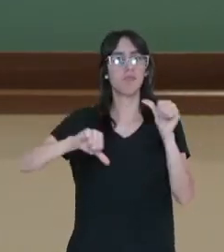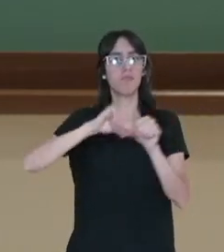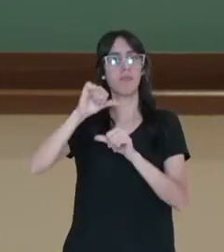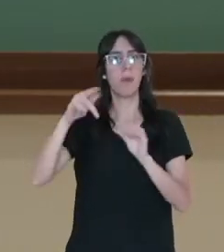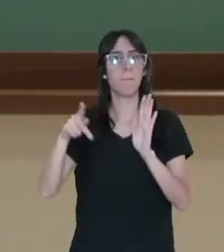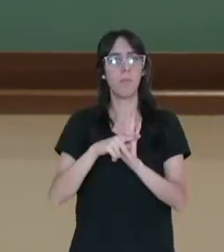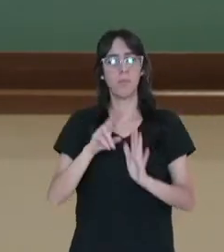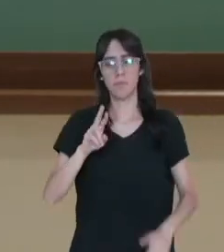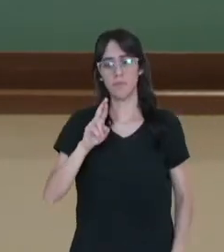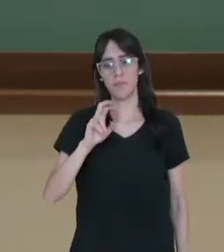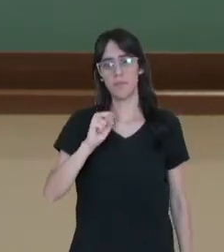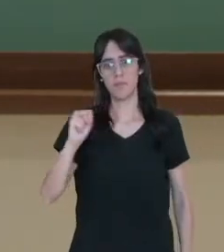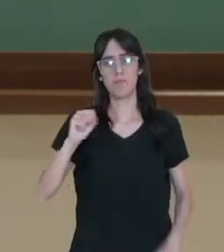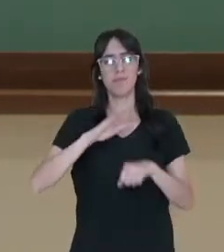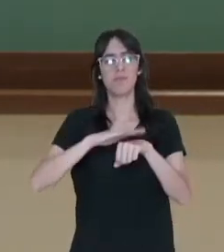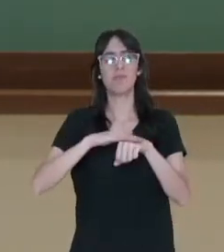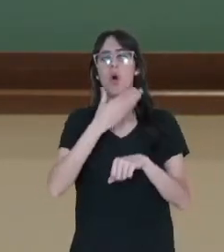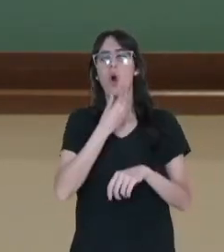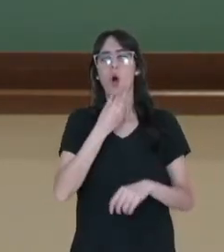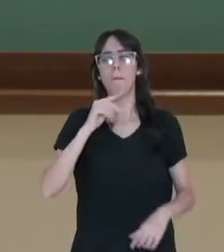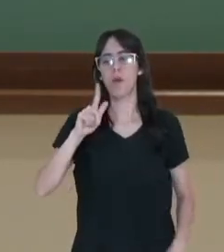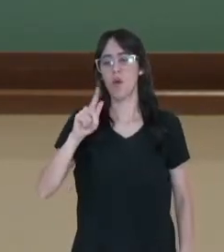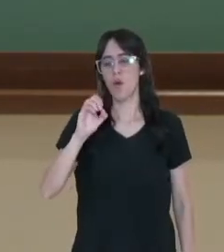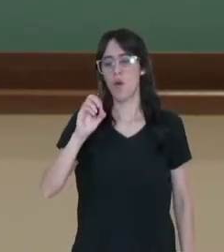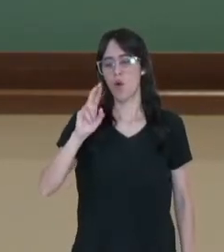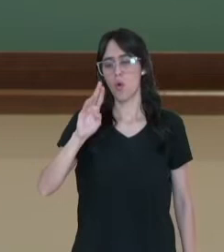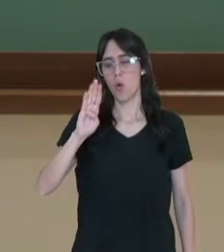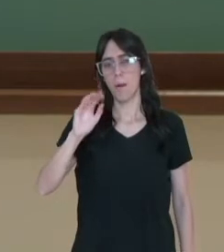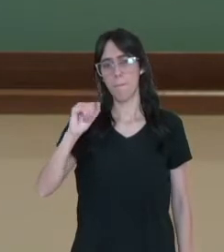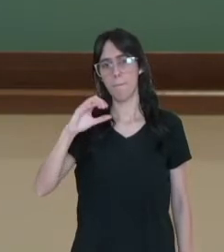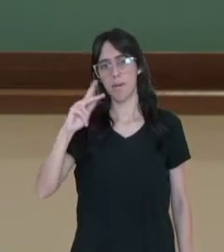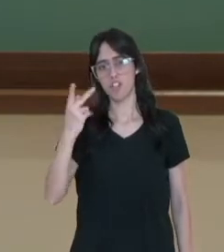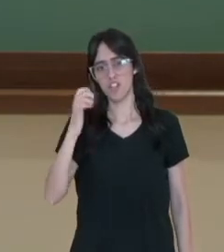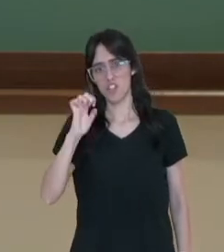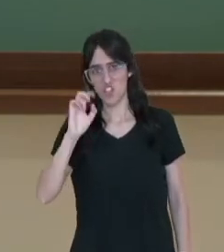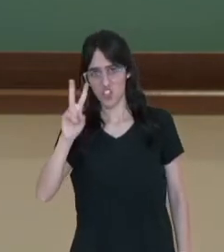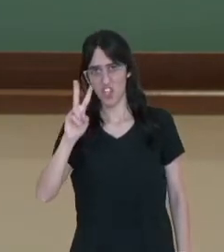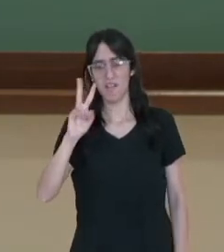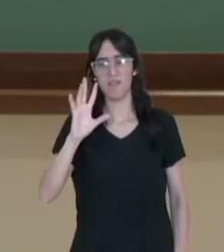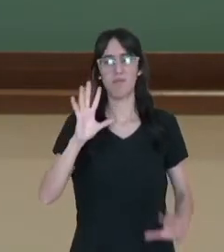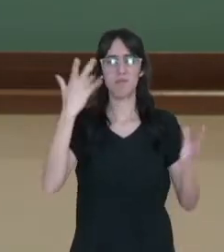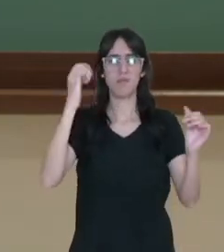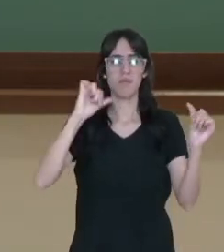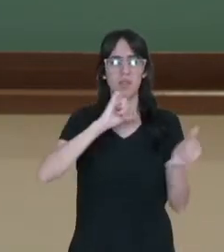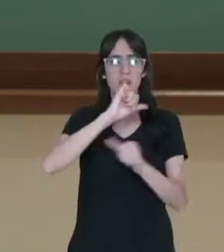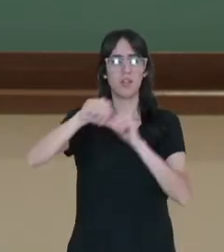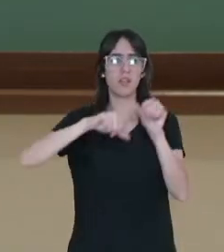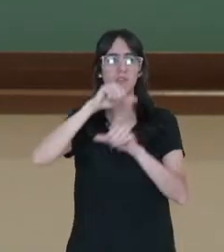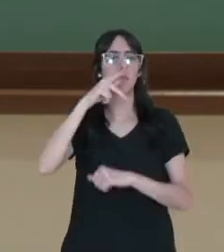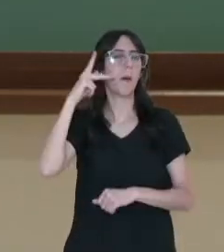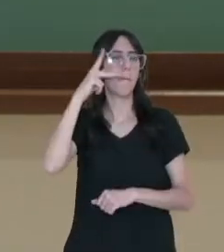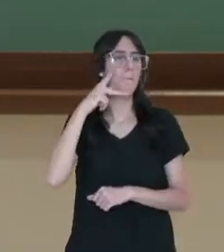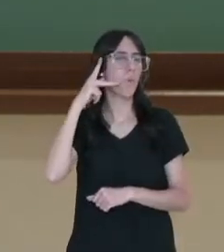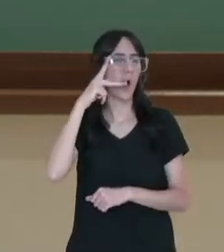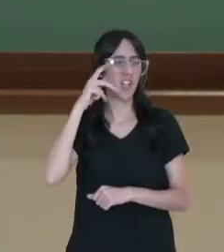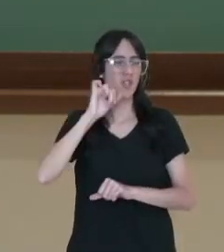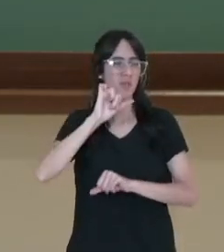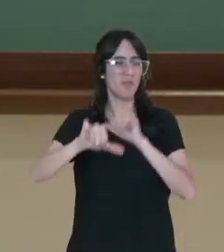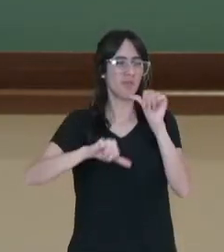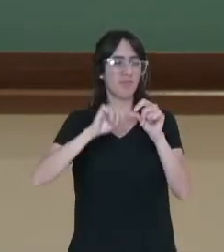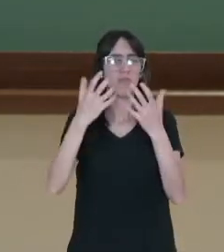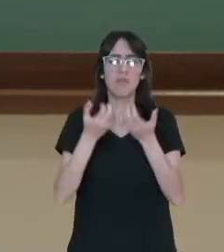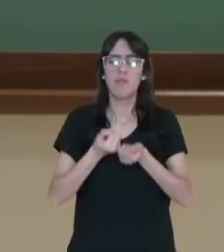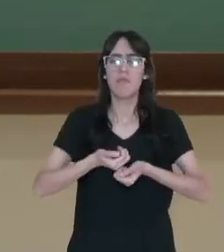União Soviética por Mikhail Gorbachev, especialmente a Glasnost, a reforma política para dar